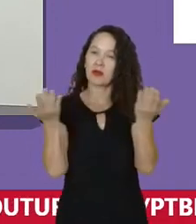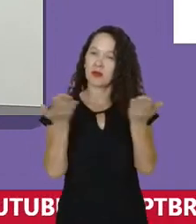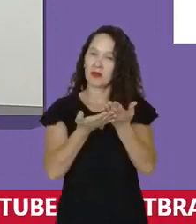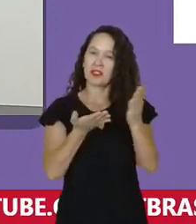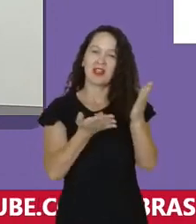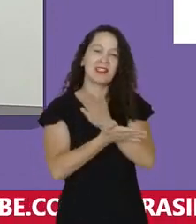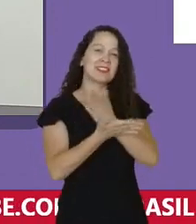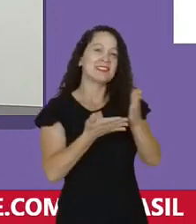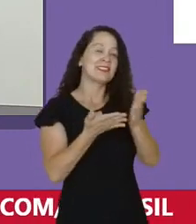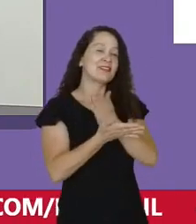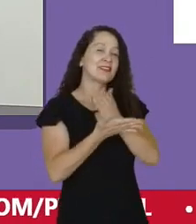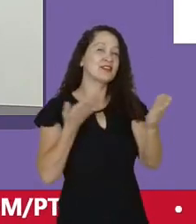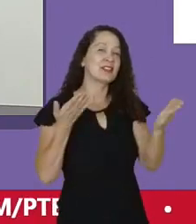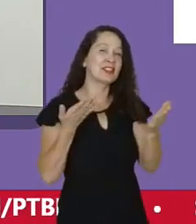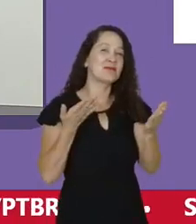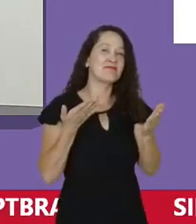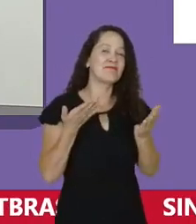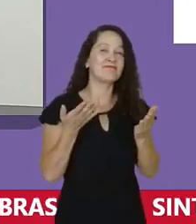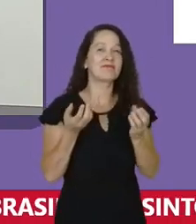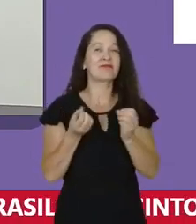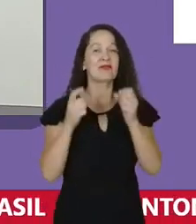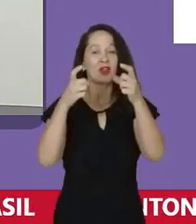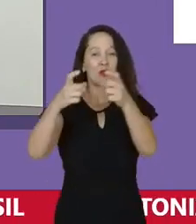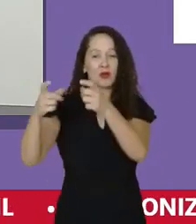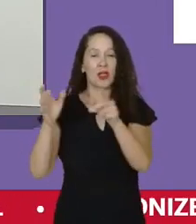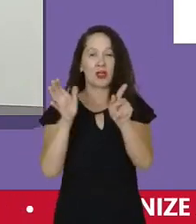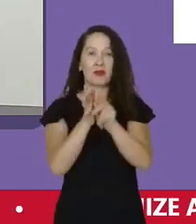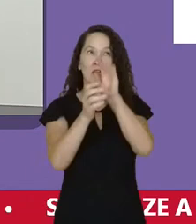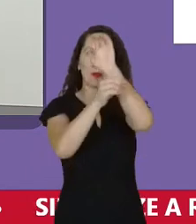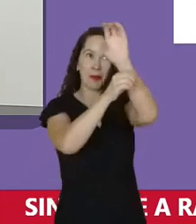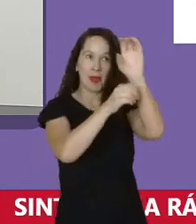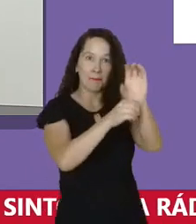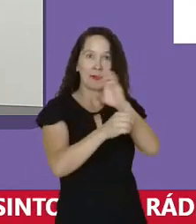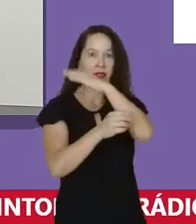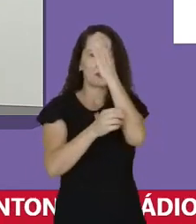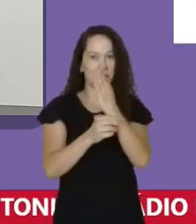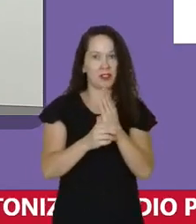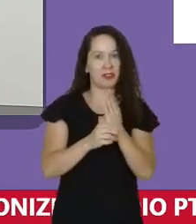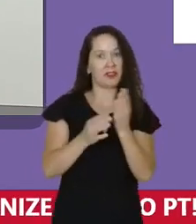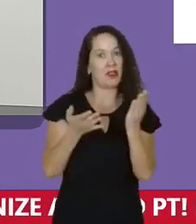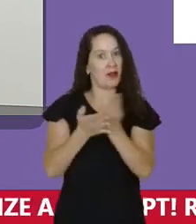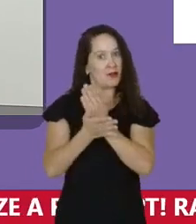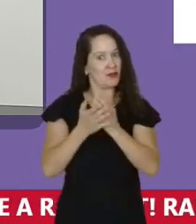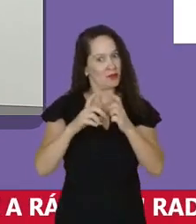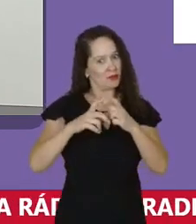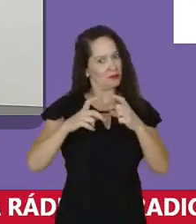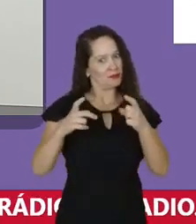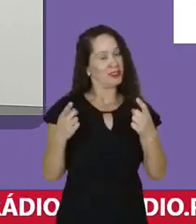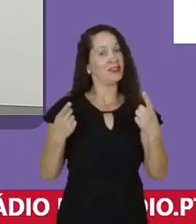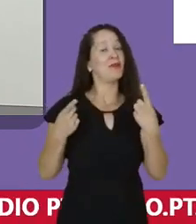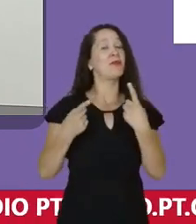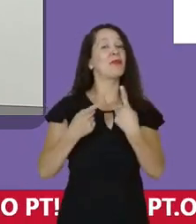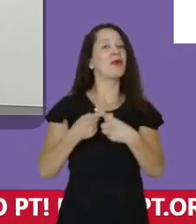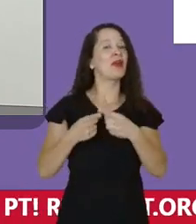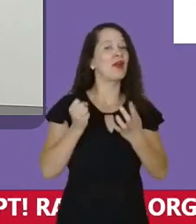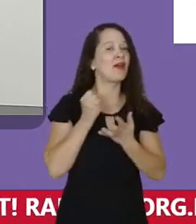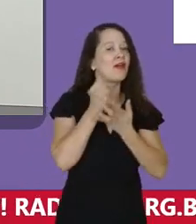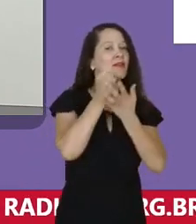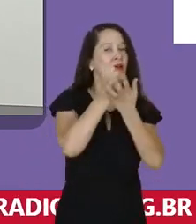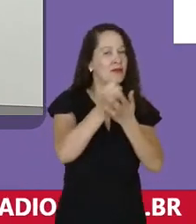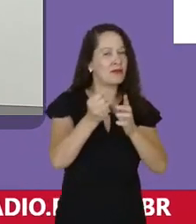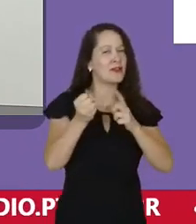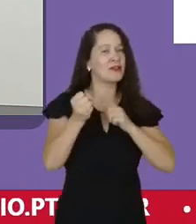às vezes, se centram em determinadas regiões do país. Todavia, se elas tomam a proporção que tomam, é porque existe um apoio maior e